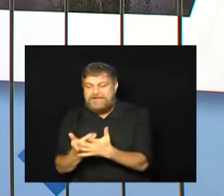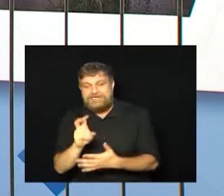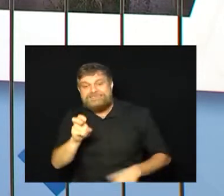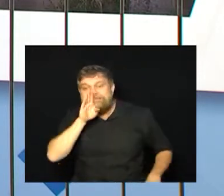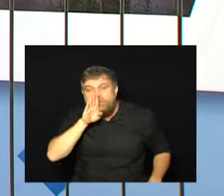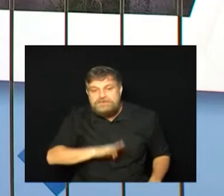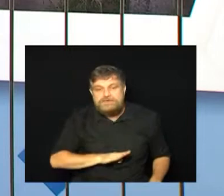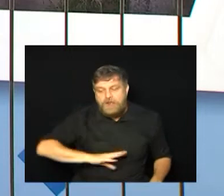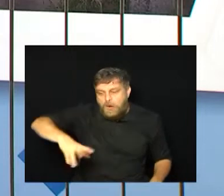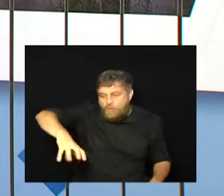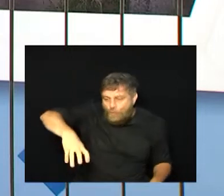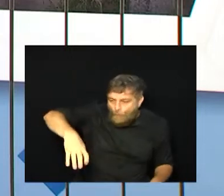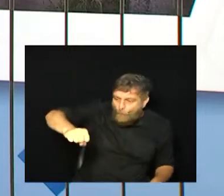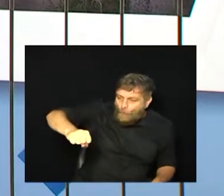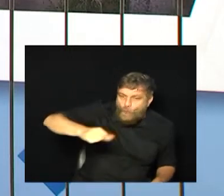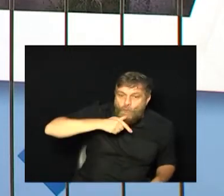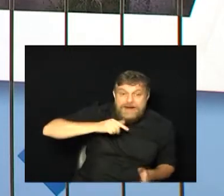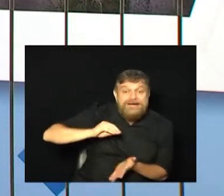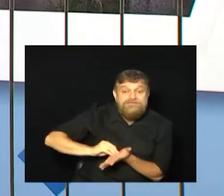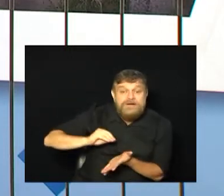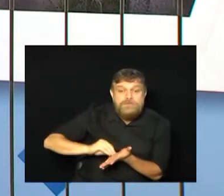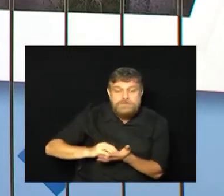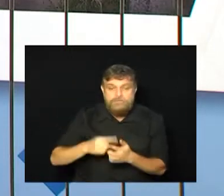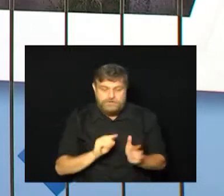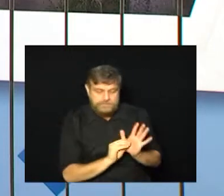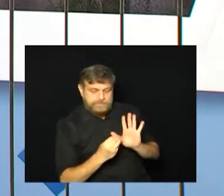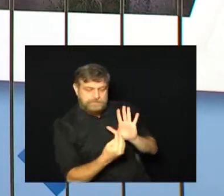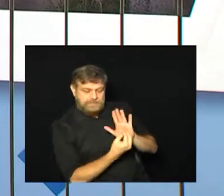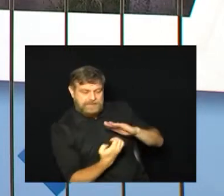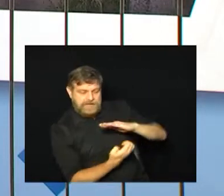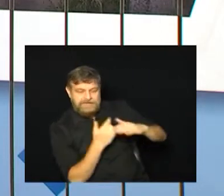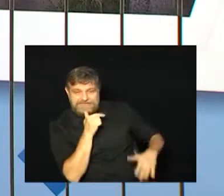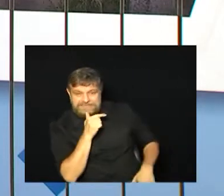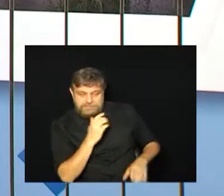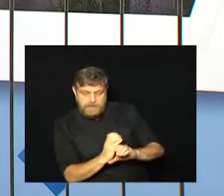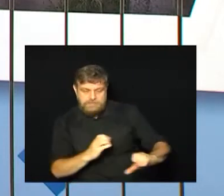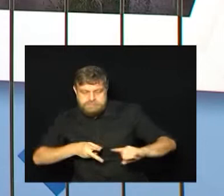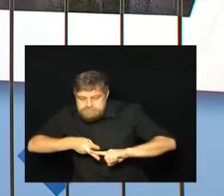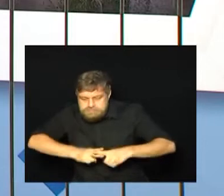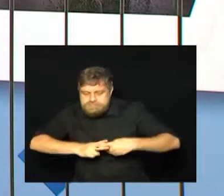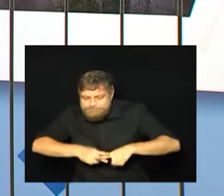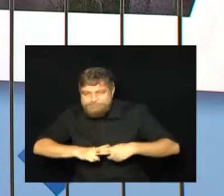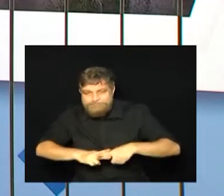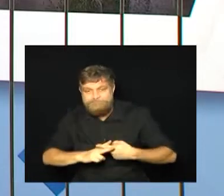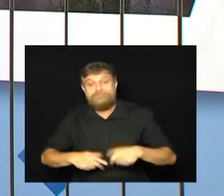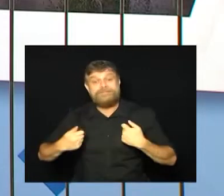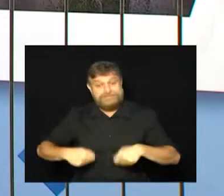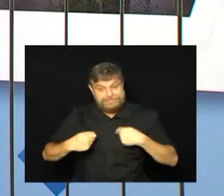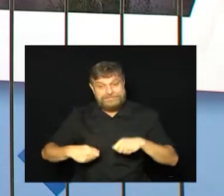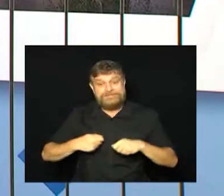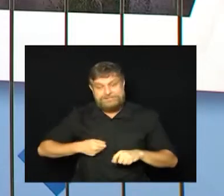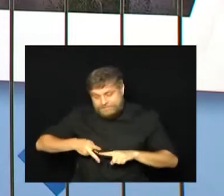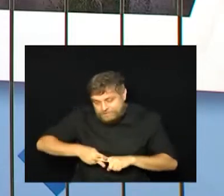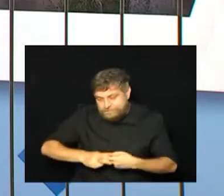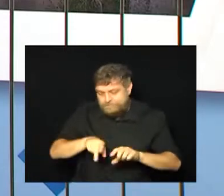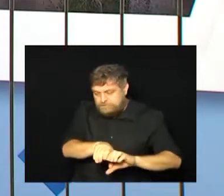da tarde. Isso porque, olha só, a Sanasa vai fazer uma obra lá de melhoria. É necessário fazer essa obra,